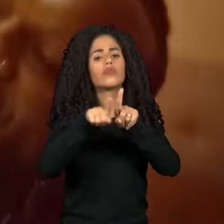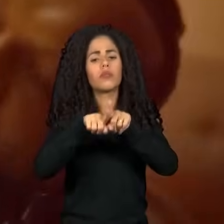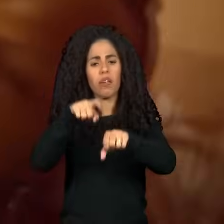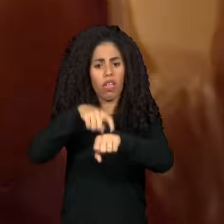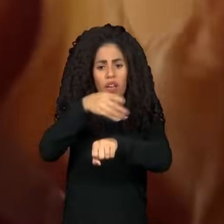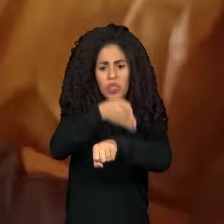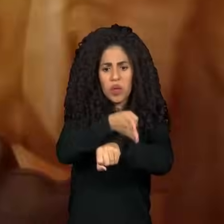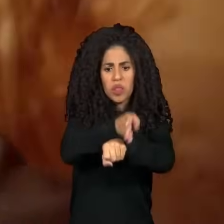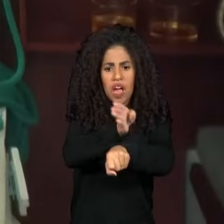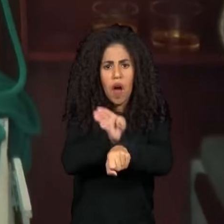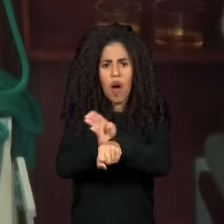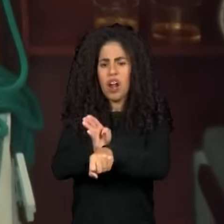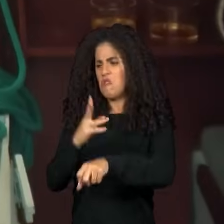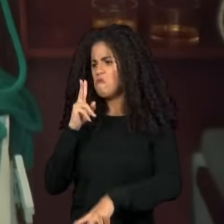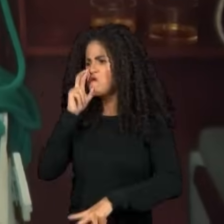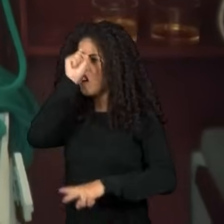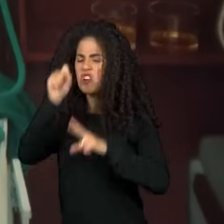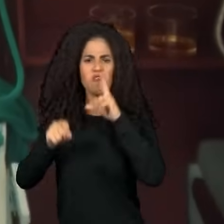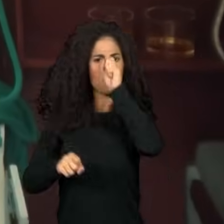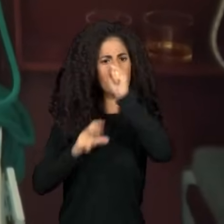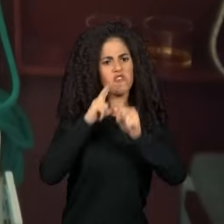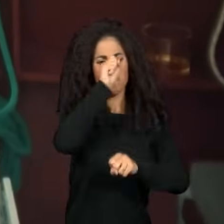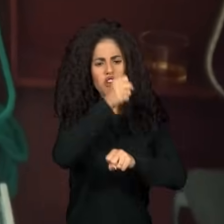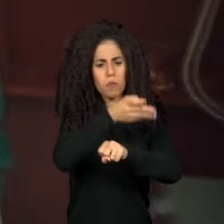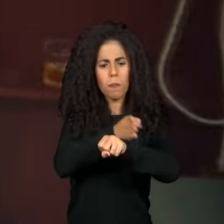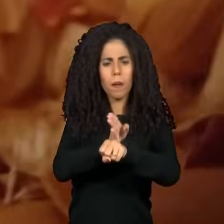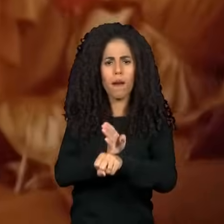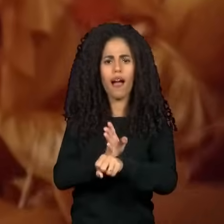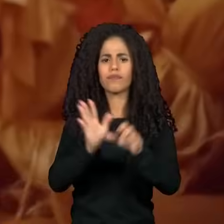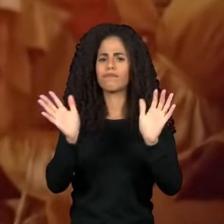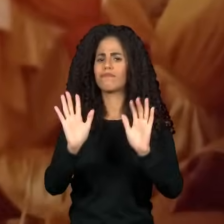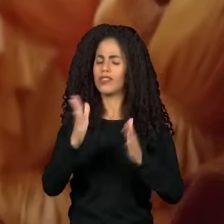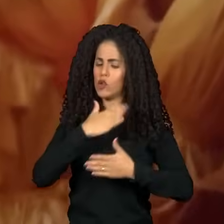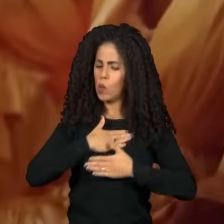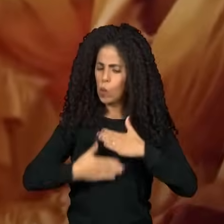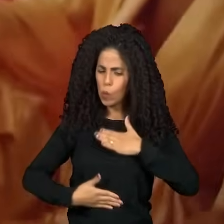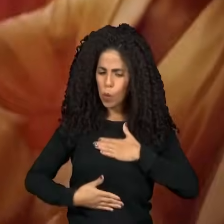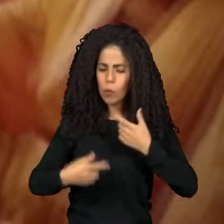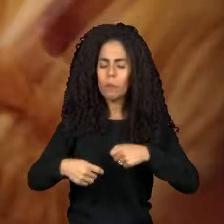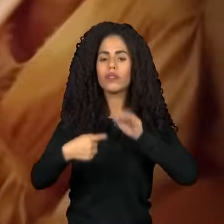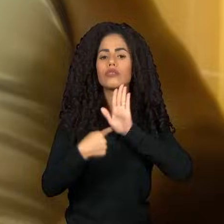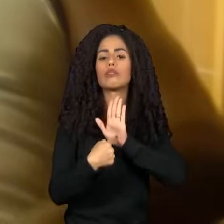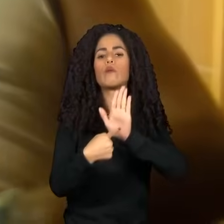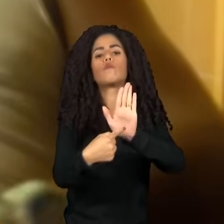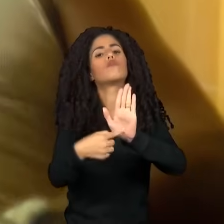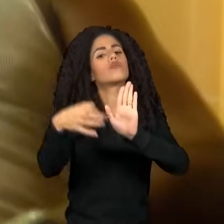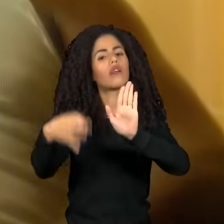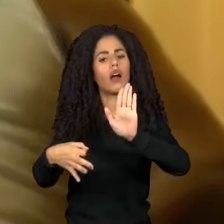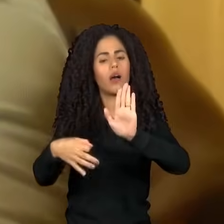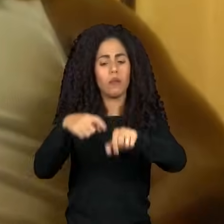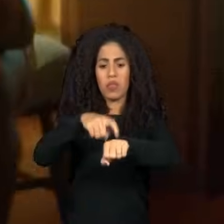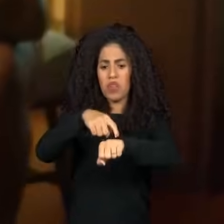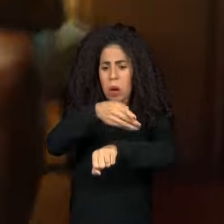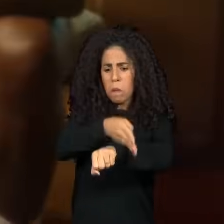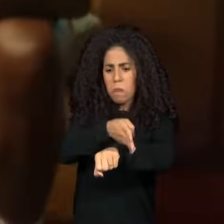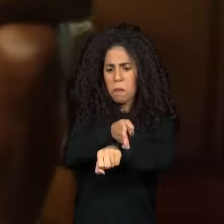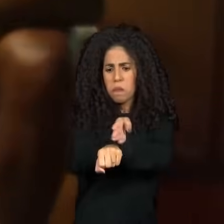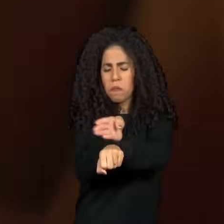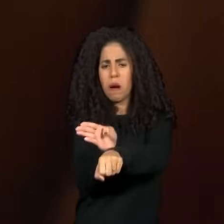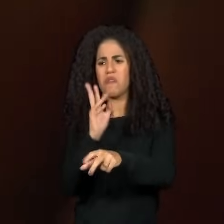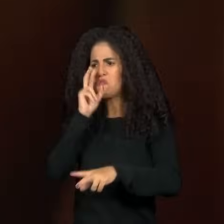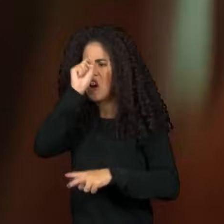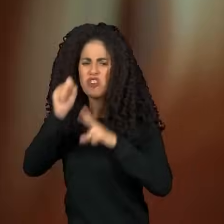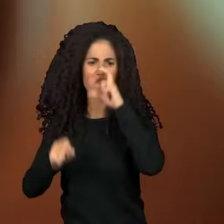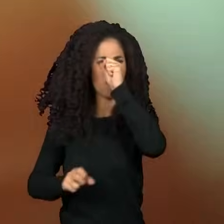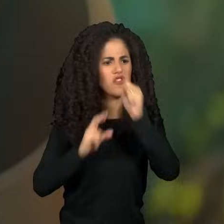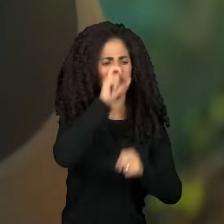inteiro fortaleza. Porque o corpo não sustenta ser o tempo inteiro aquele que tem que